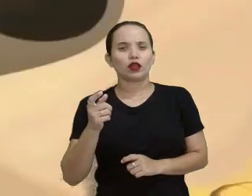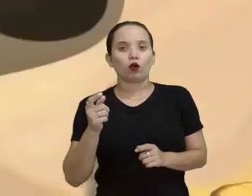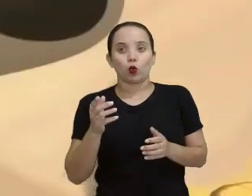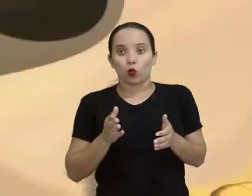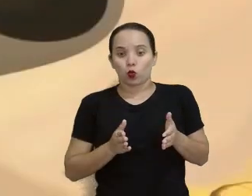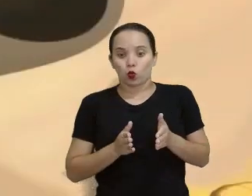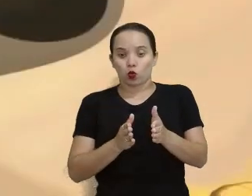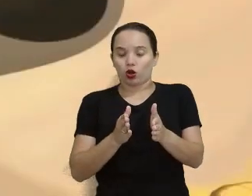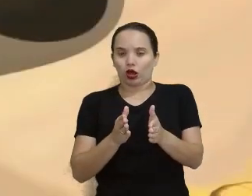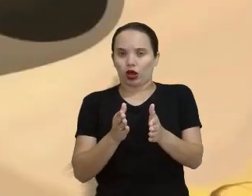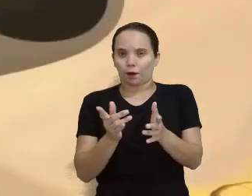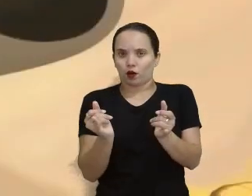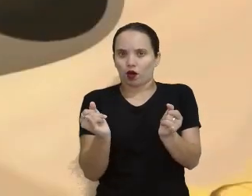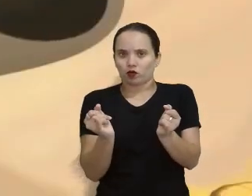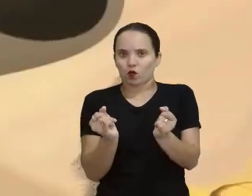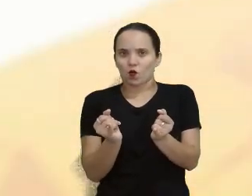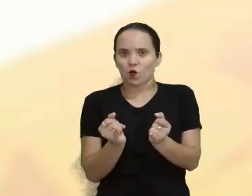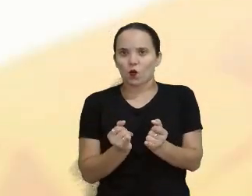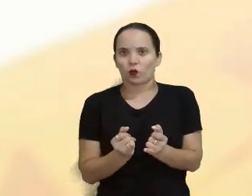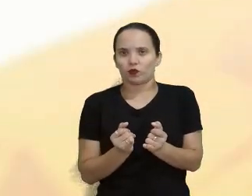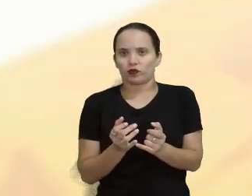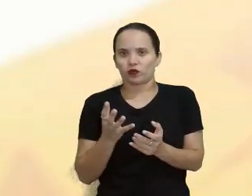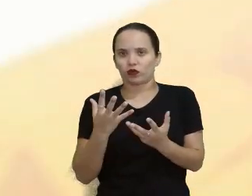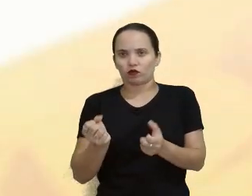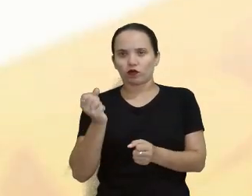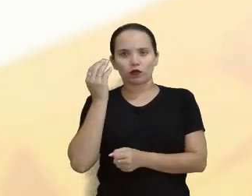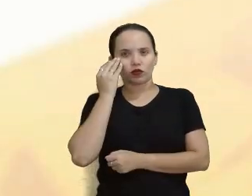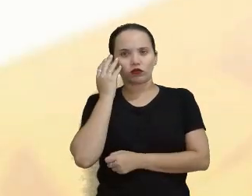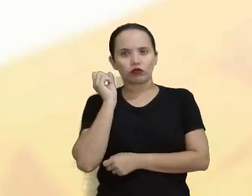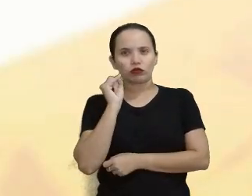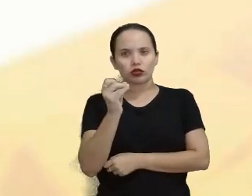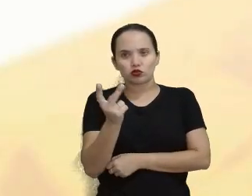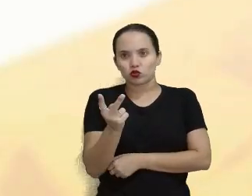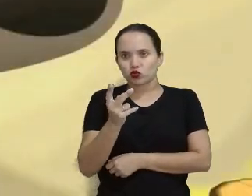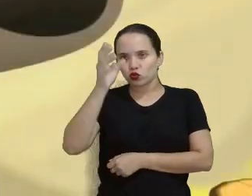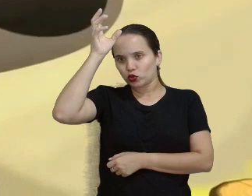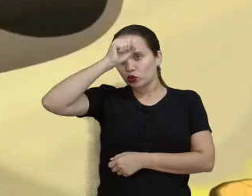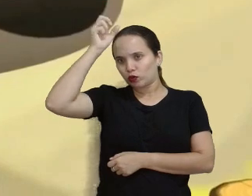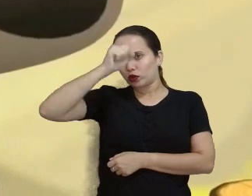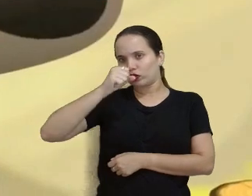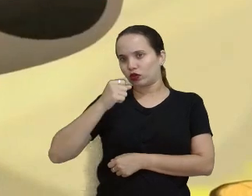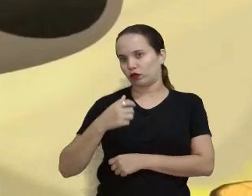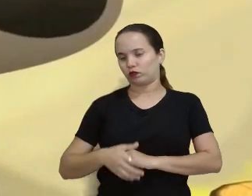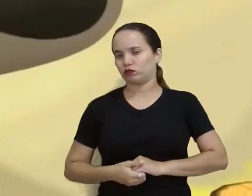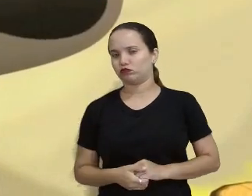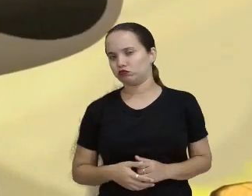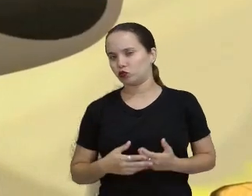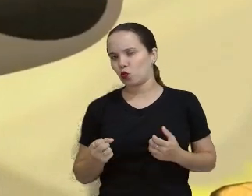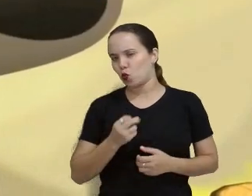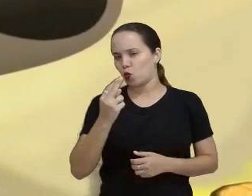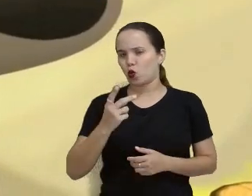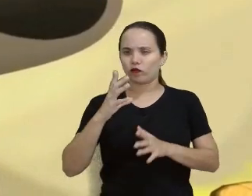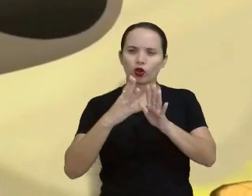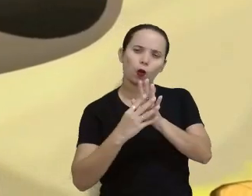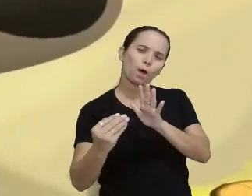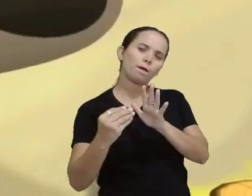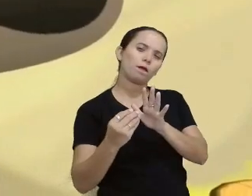e agora? Vamos ver se eles aprenderam com a situação. Ou vão agir igual os agressores. Será? Olha ele se olhando.